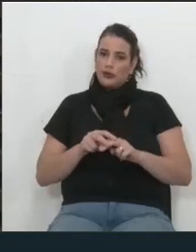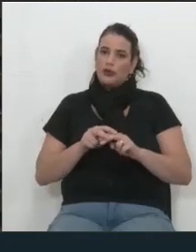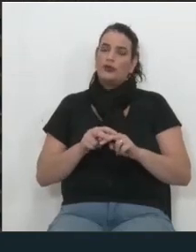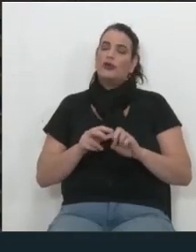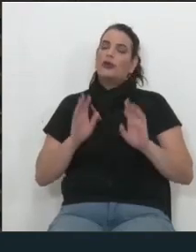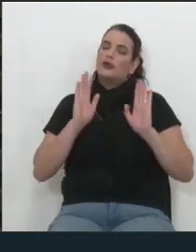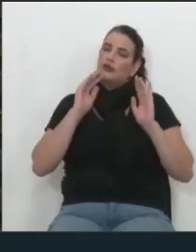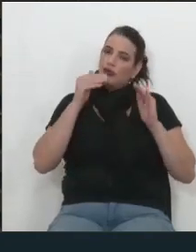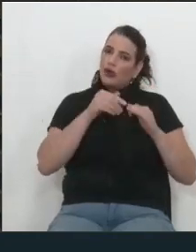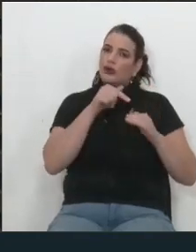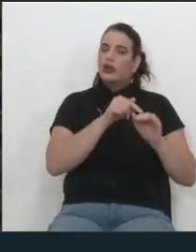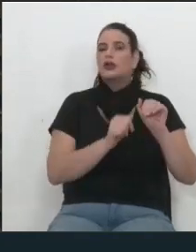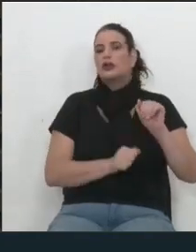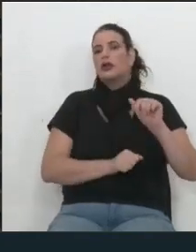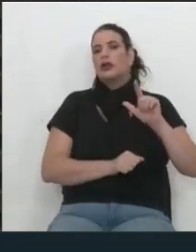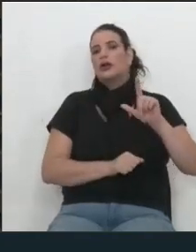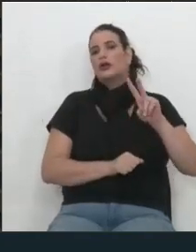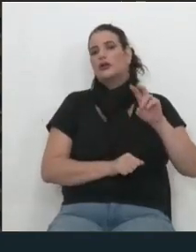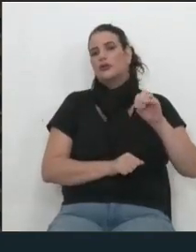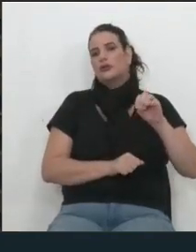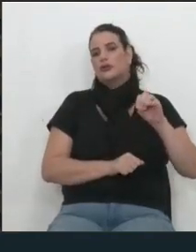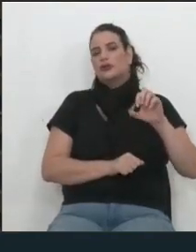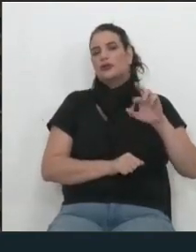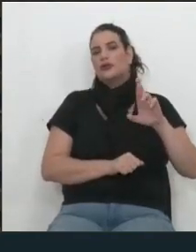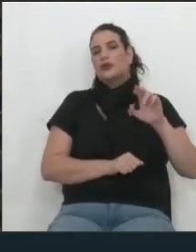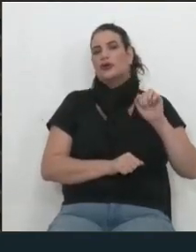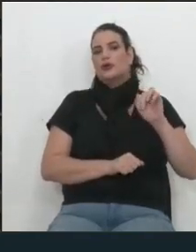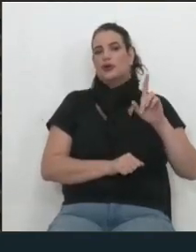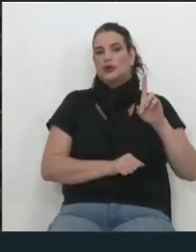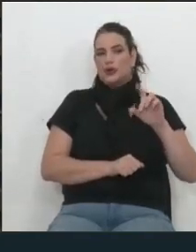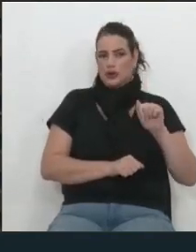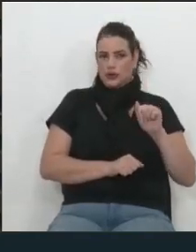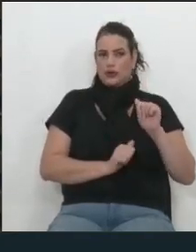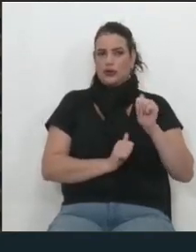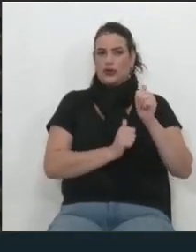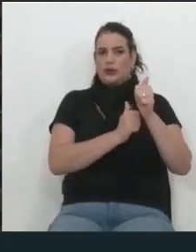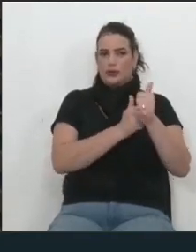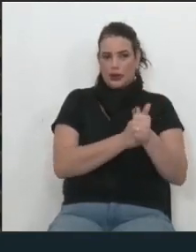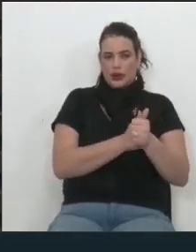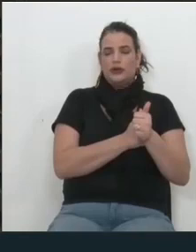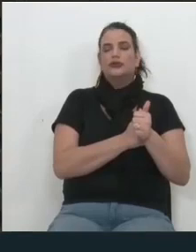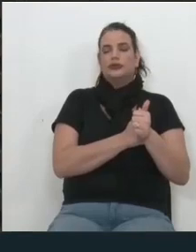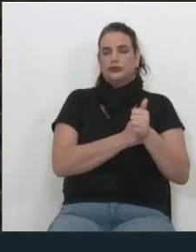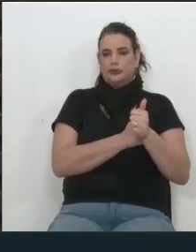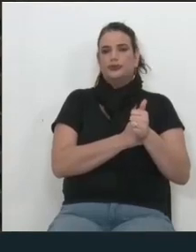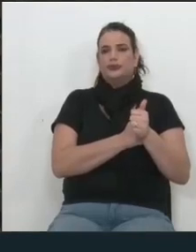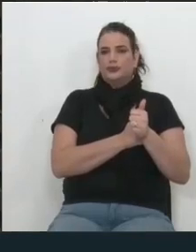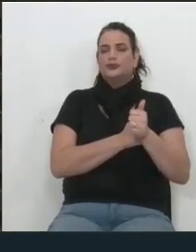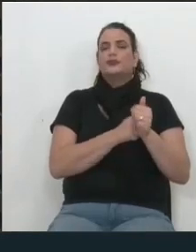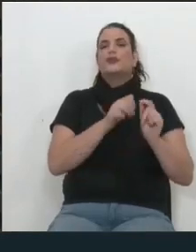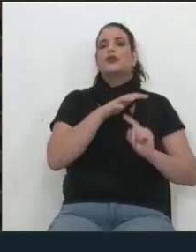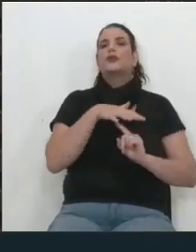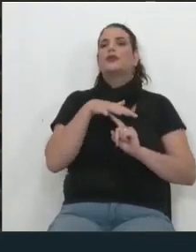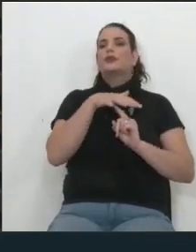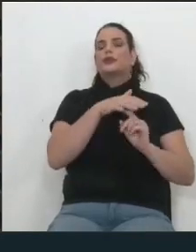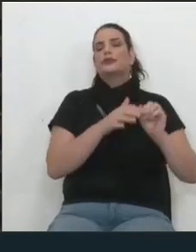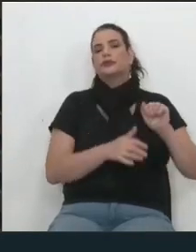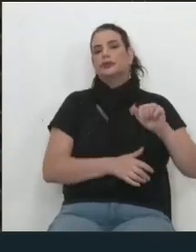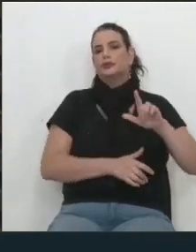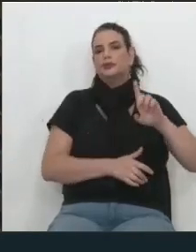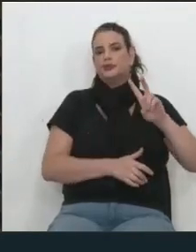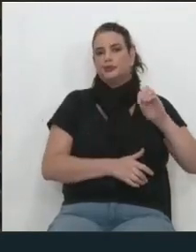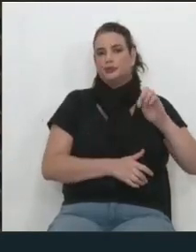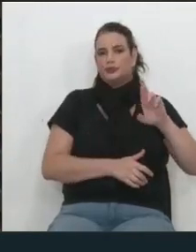Alvorada, que é ali próximo ao Parque Alvorada. Então, estou